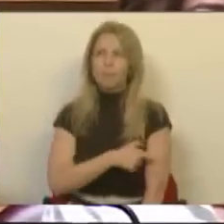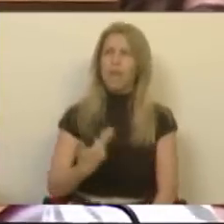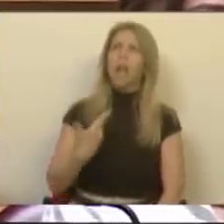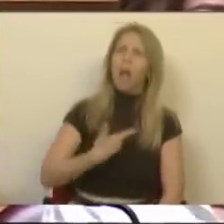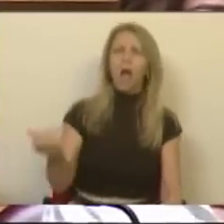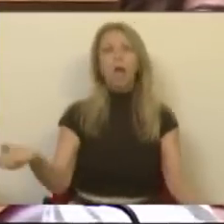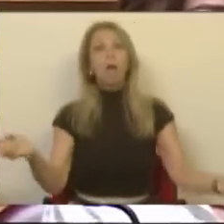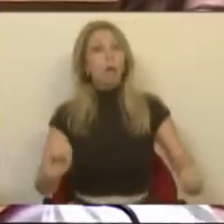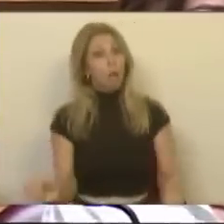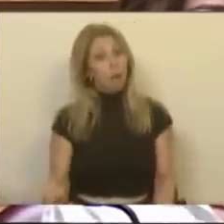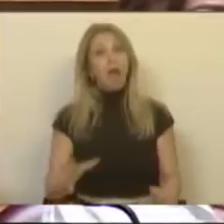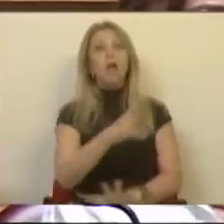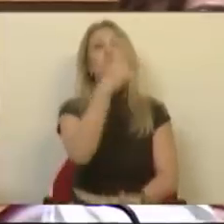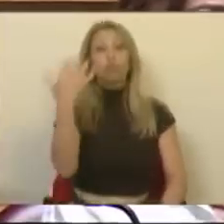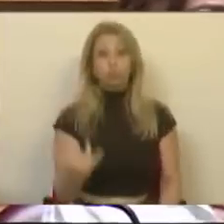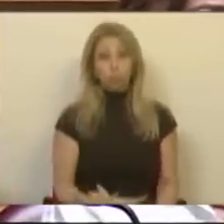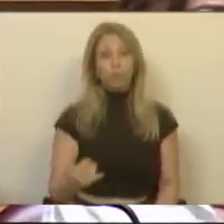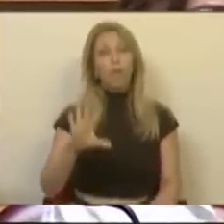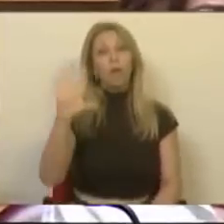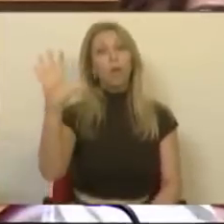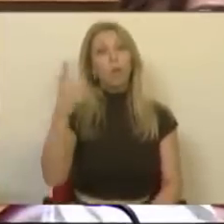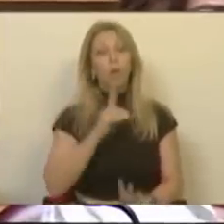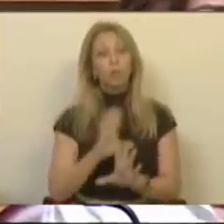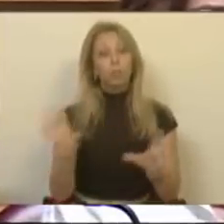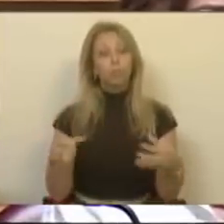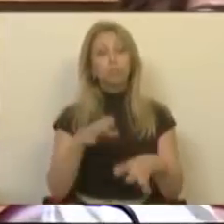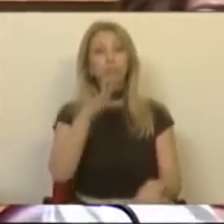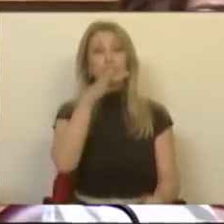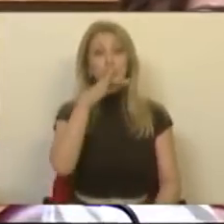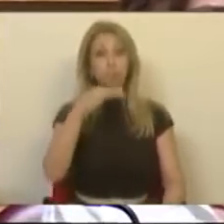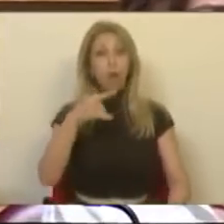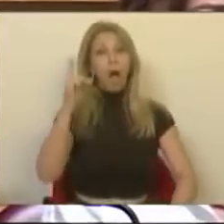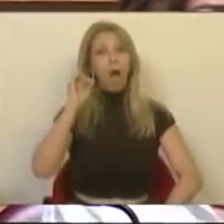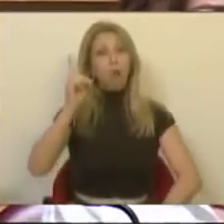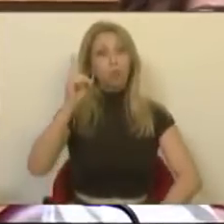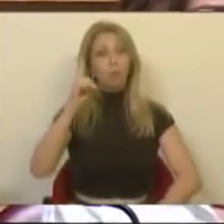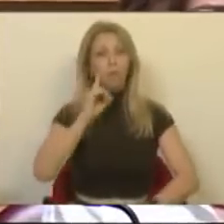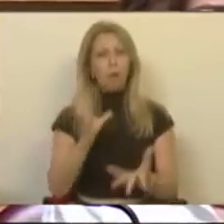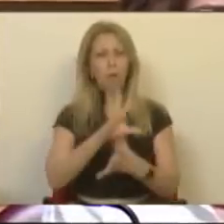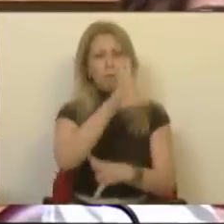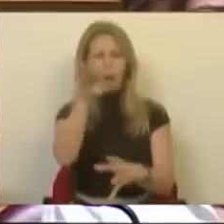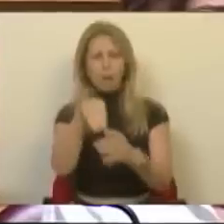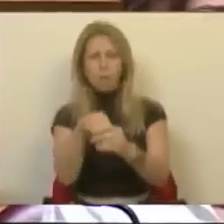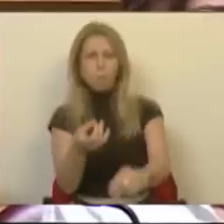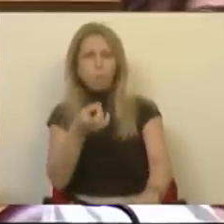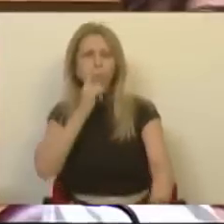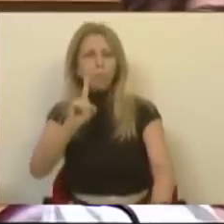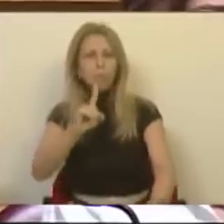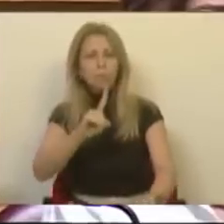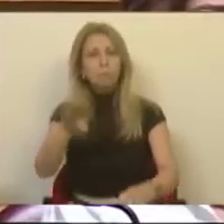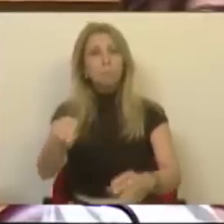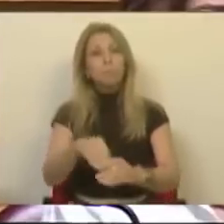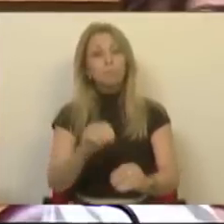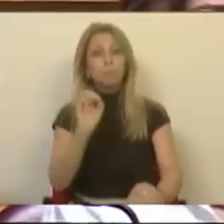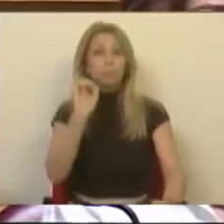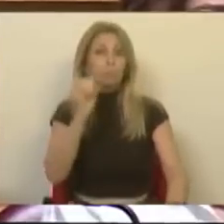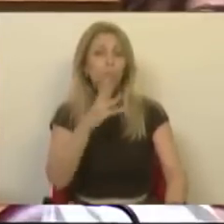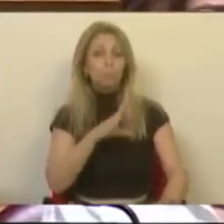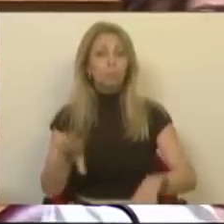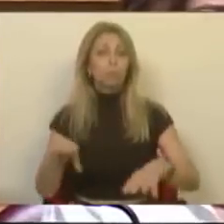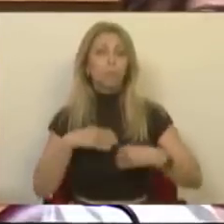e muito importante é quando as forças da autoridade se encontram infiltradas ou quando são passivas perante as ameaças ao estado de direito